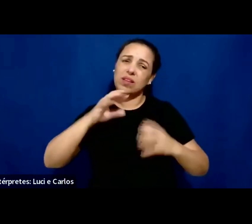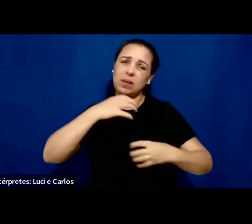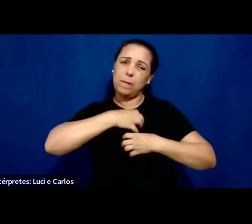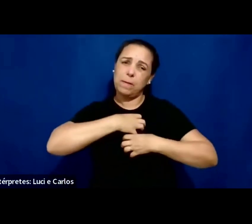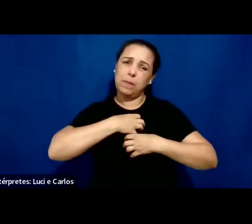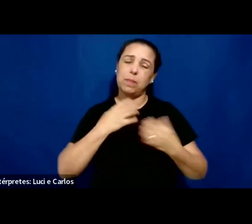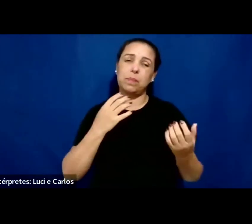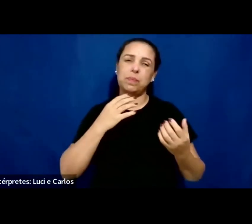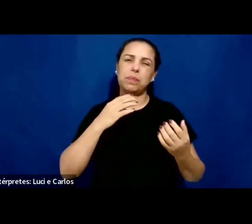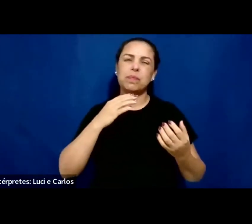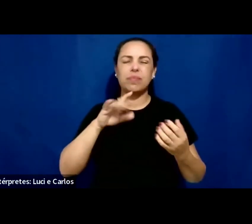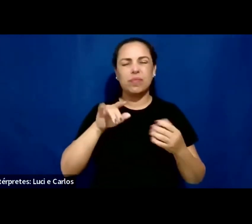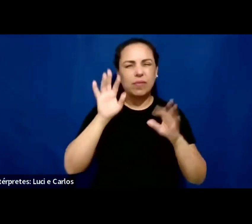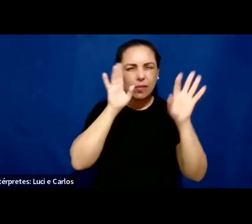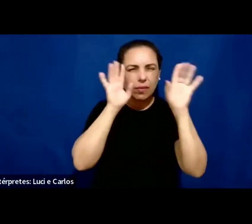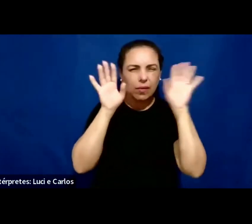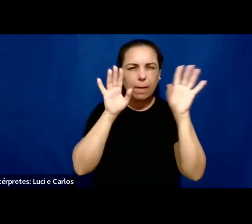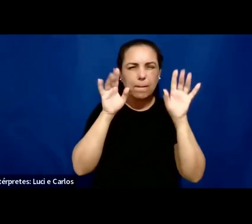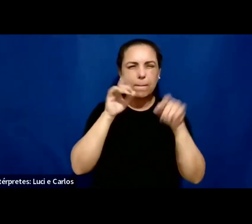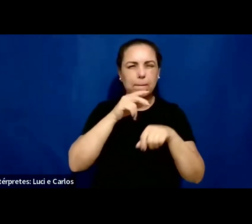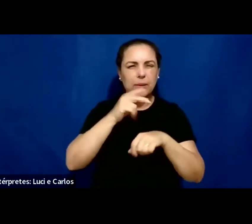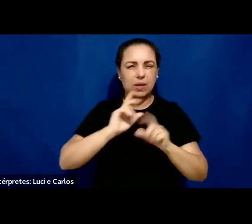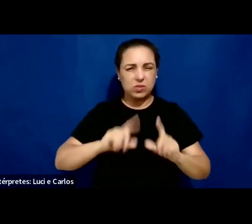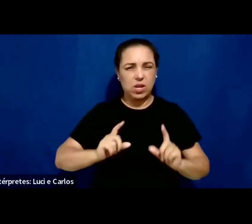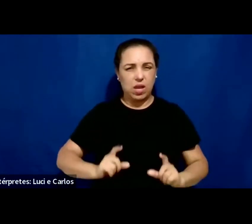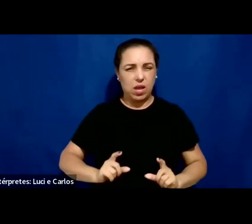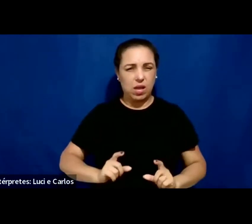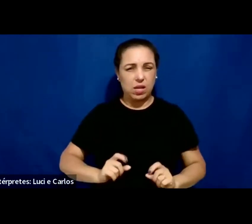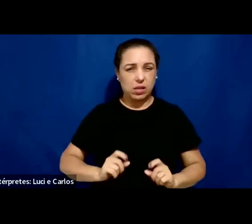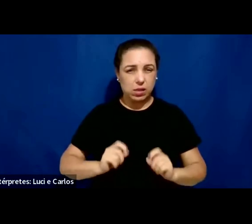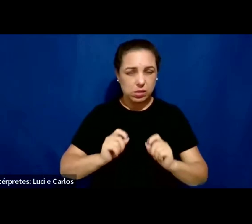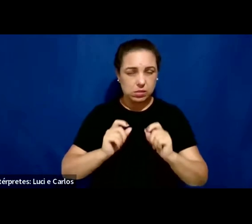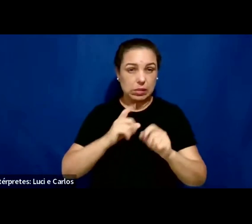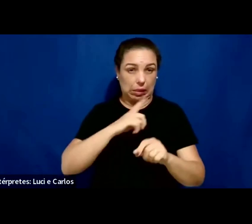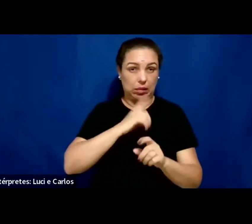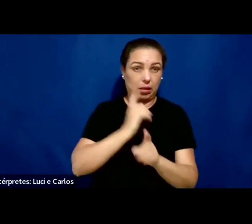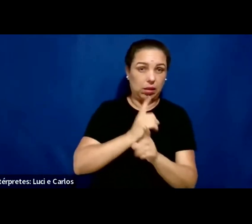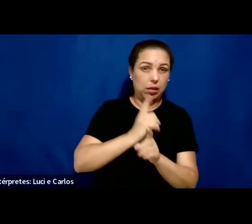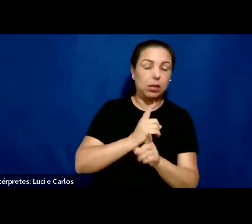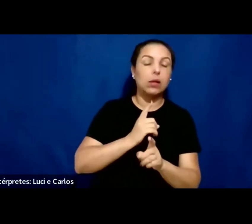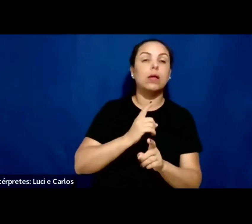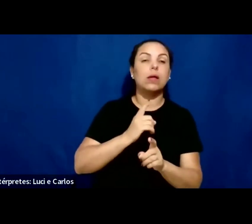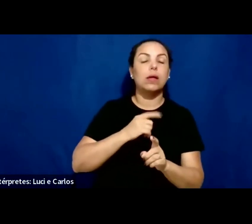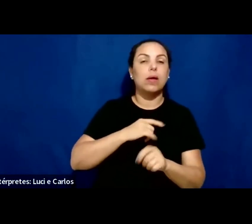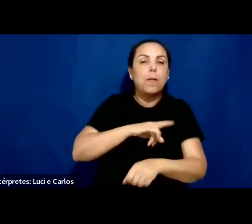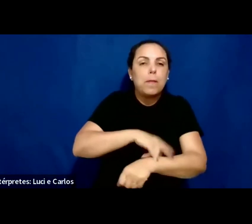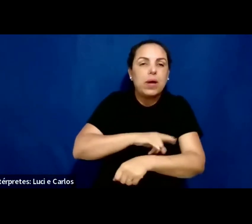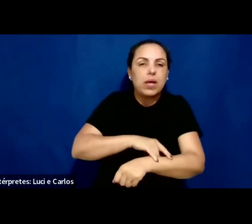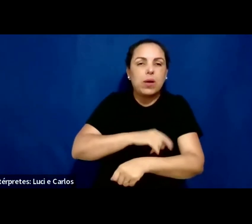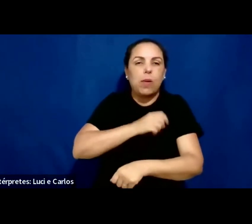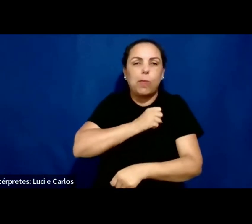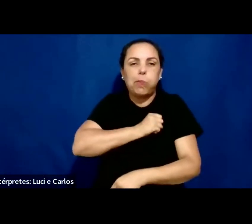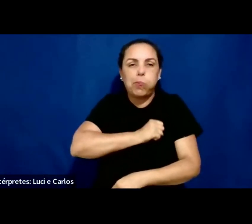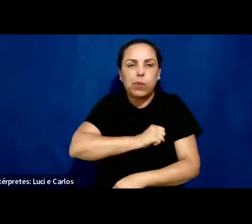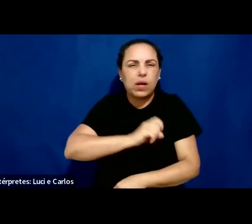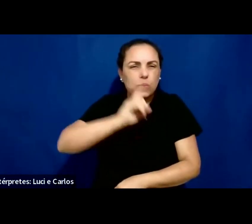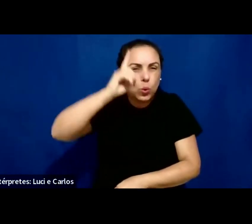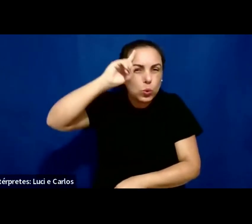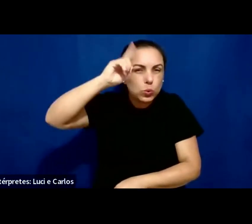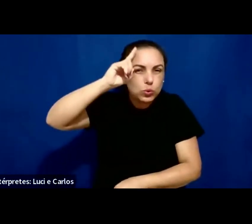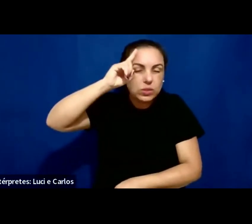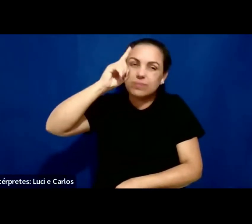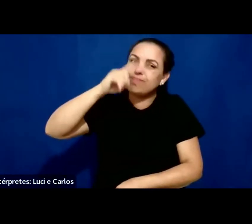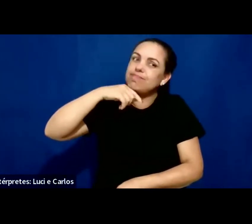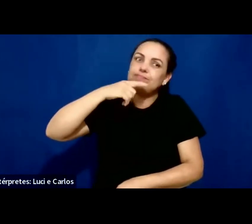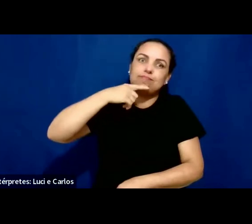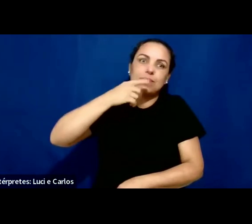geral, sim. Só que um tumor no intestino, conforme ele vai aumentando de tamanho, ele vai obstruindo